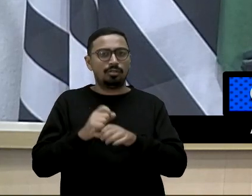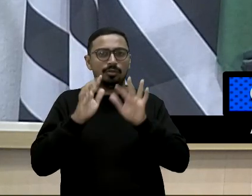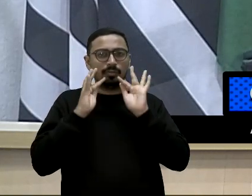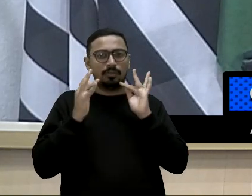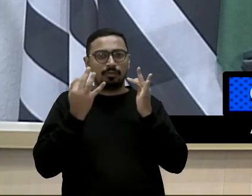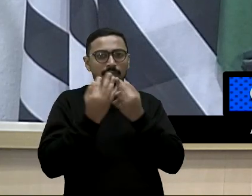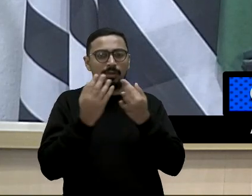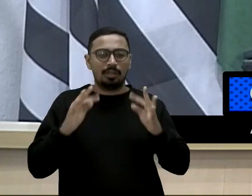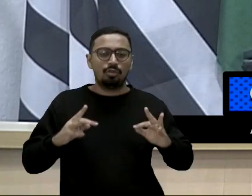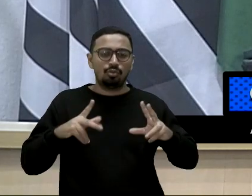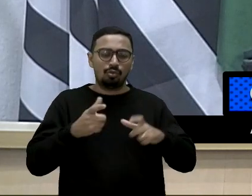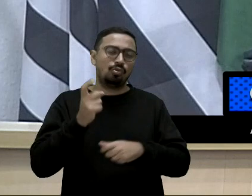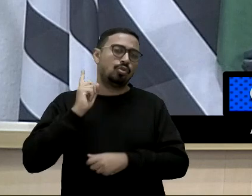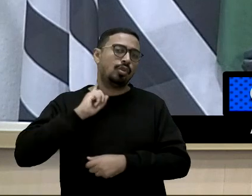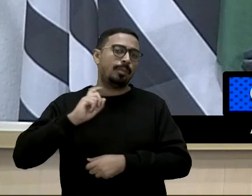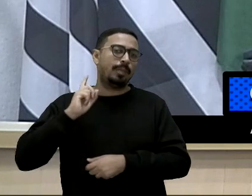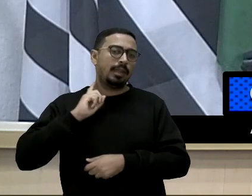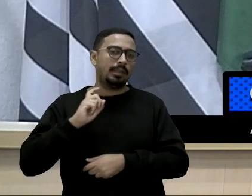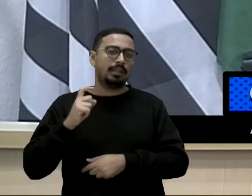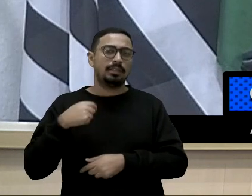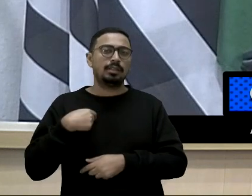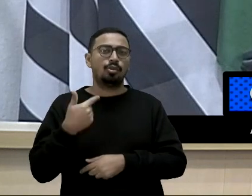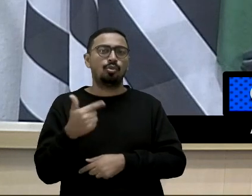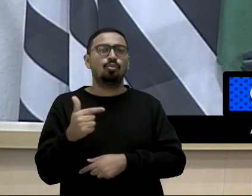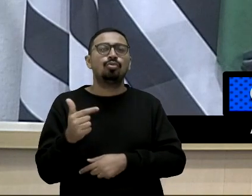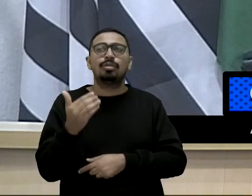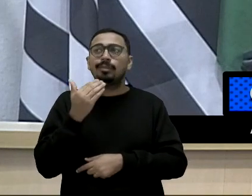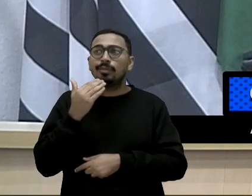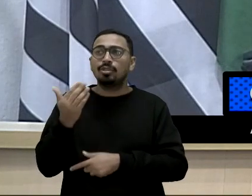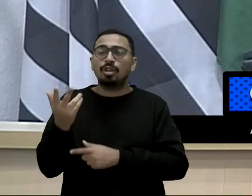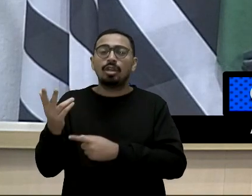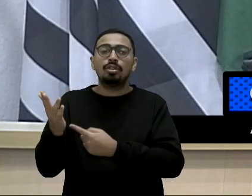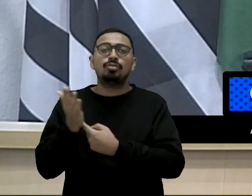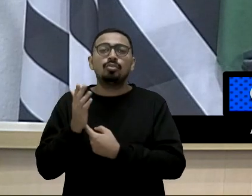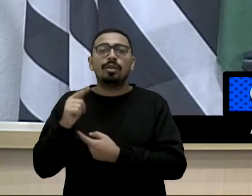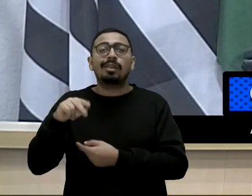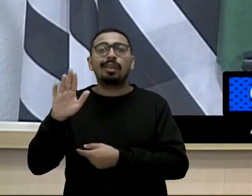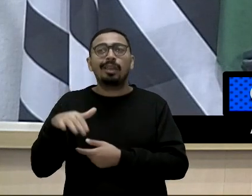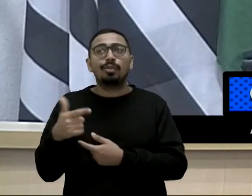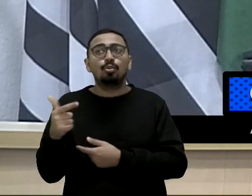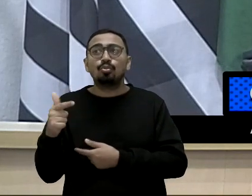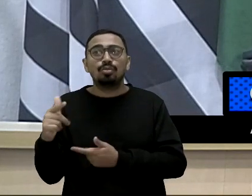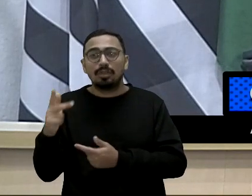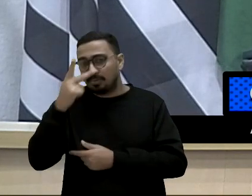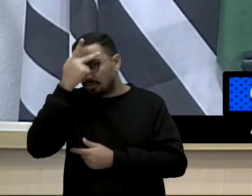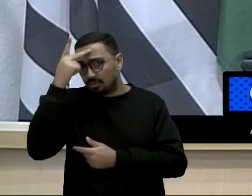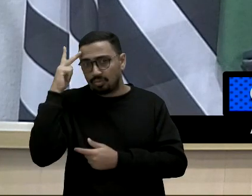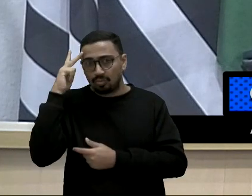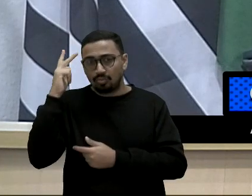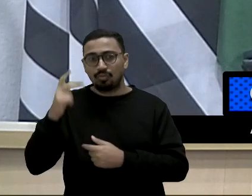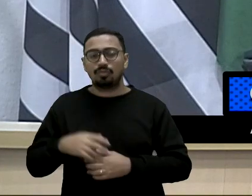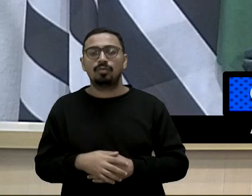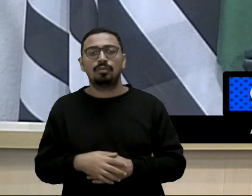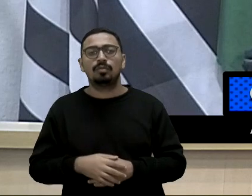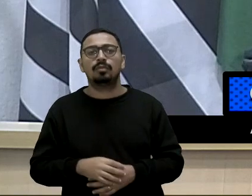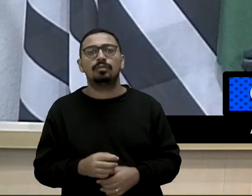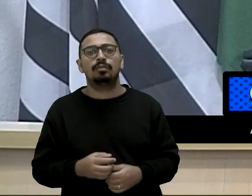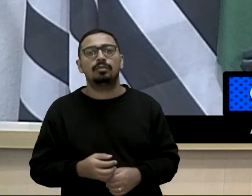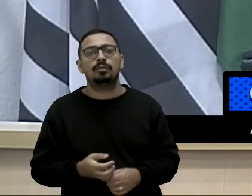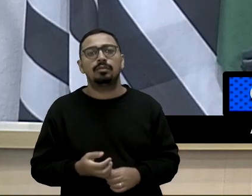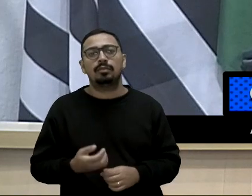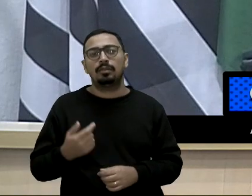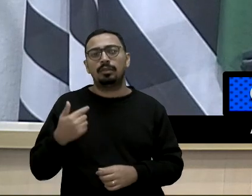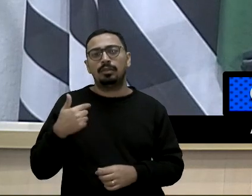toda mineira. E eu não tinha quem pedir ajuda, né? Então, assim, era eu e